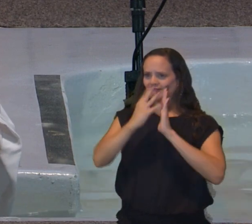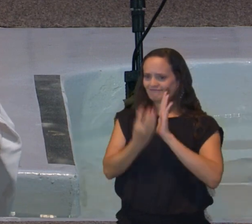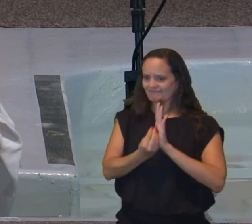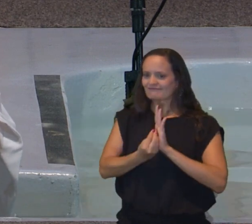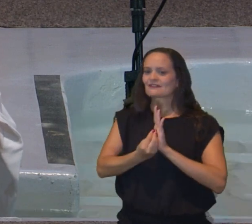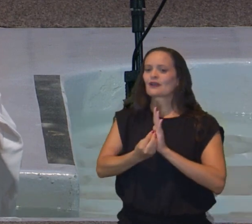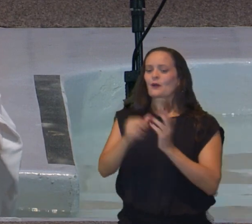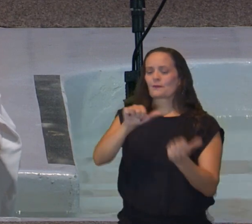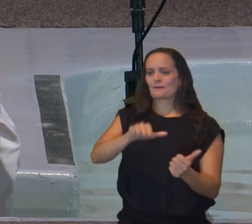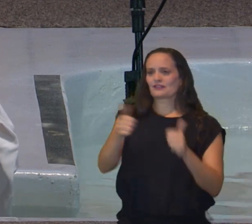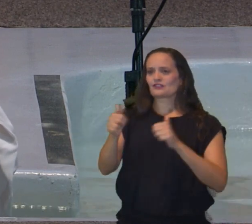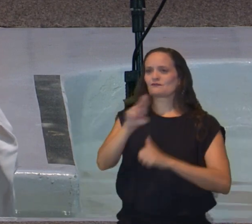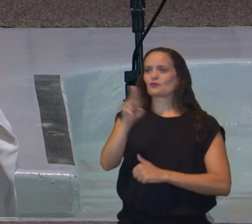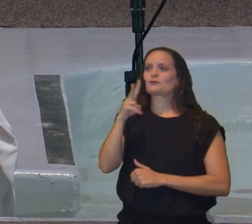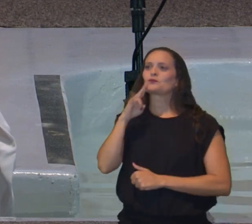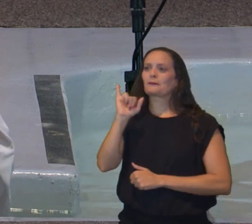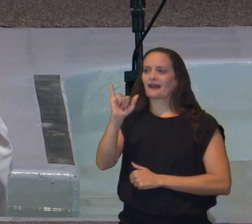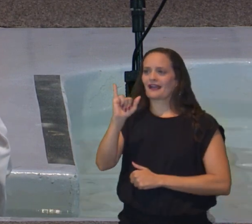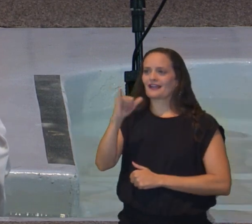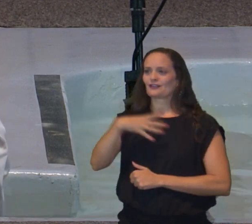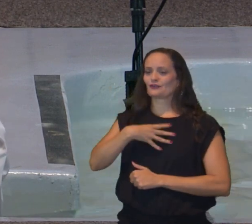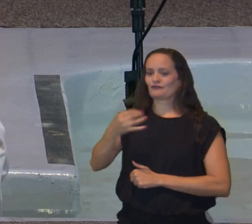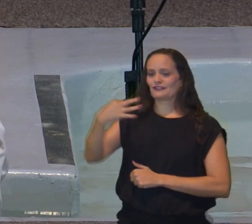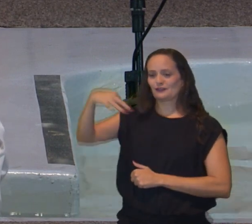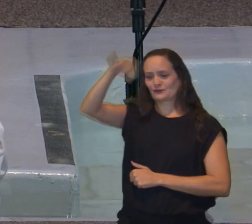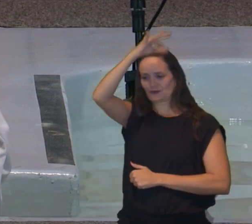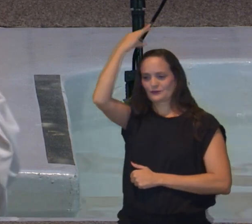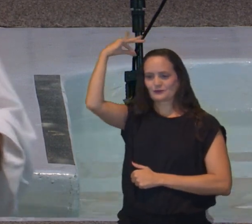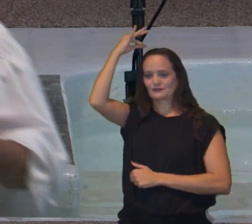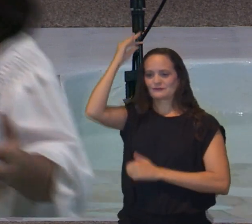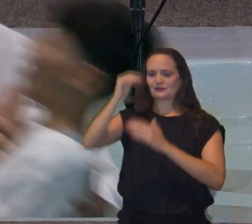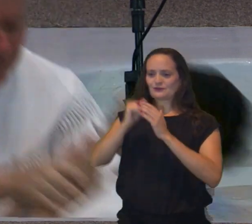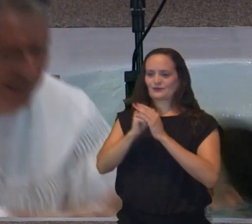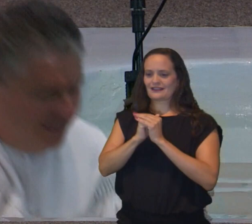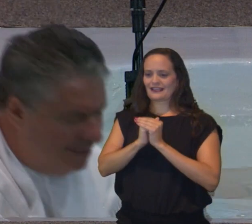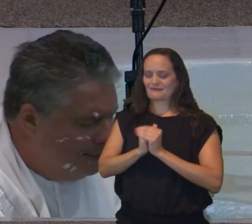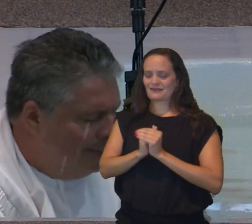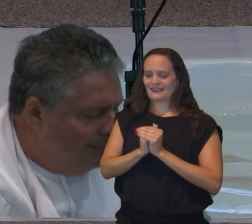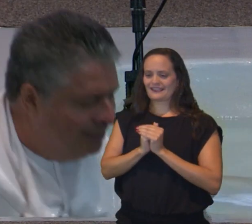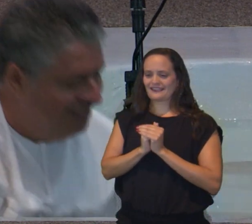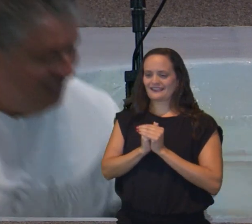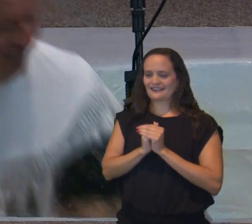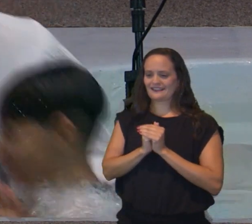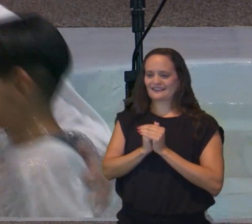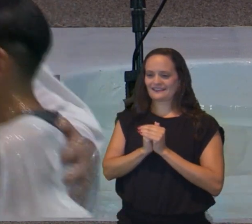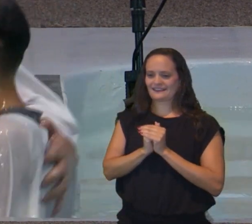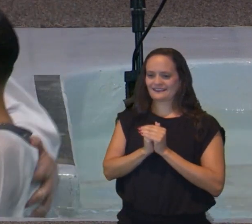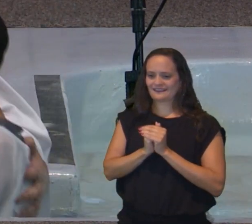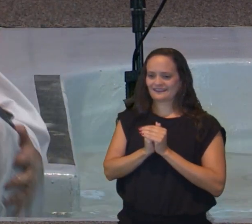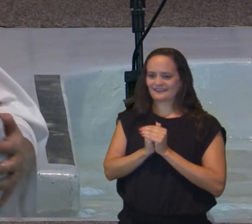o batizo em nome do Pai, do Filho e do Espírito Santo. Amém.